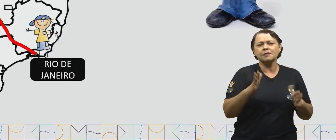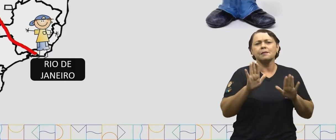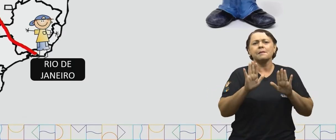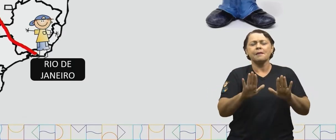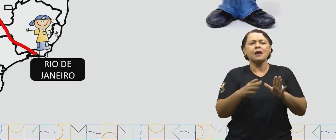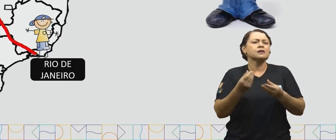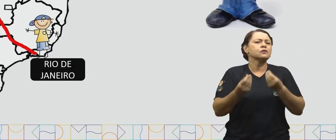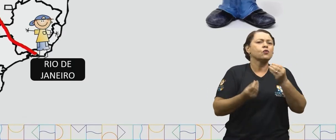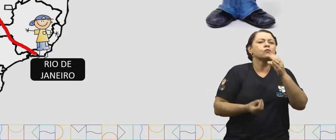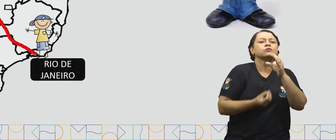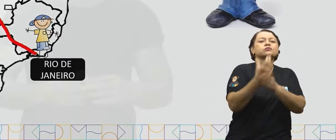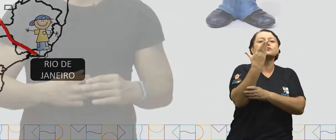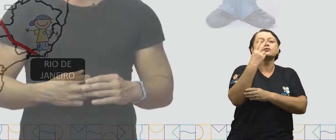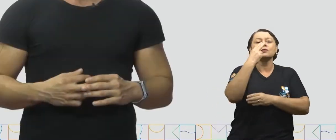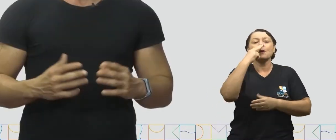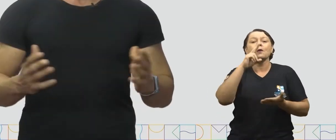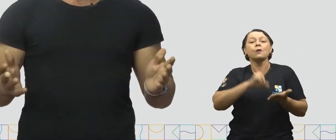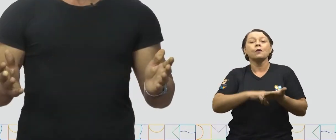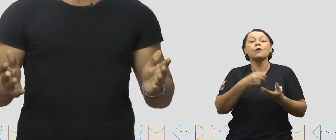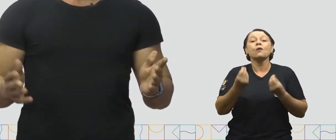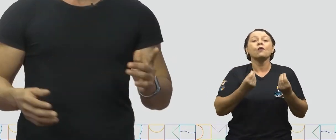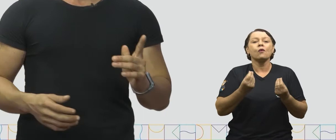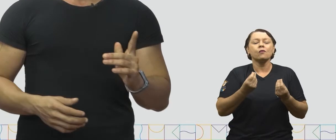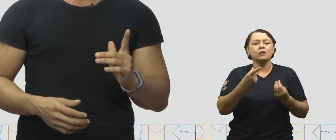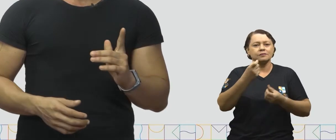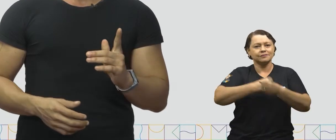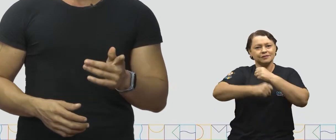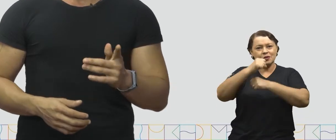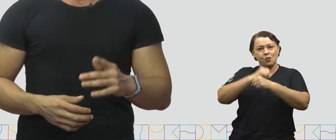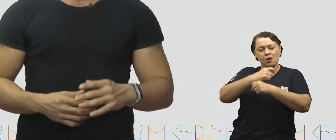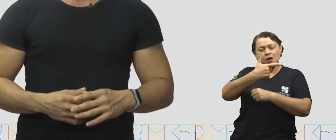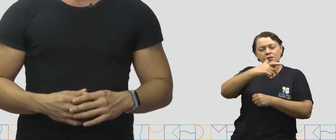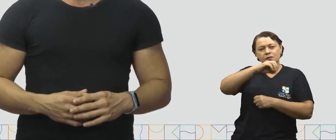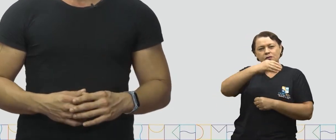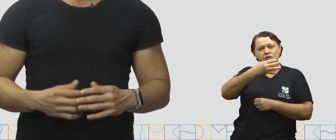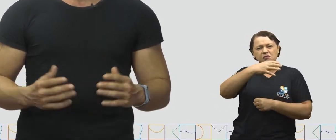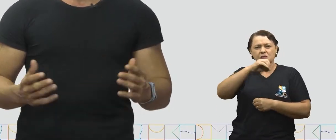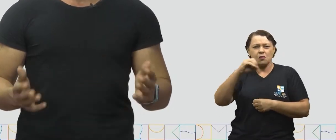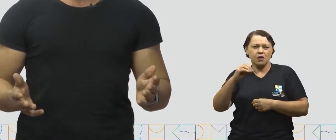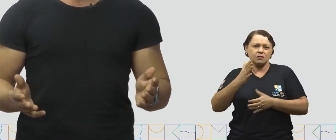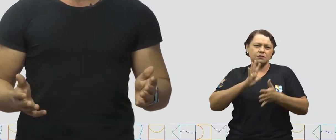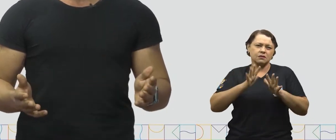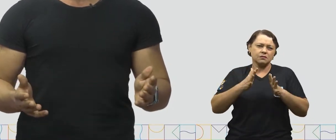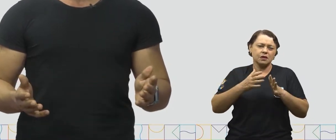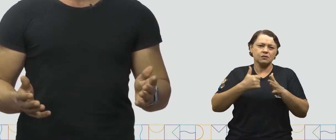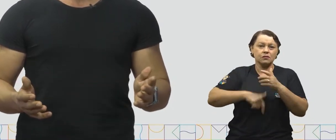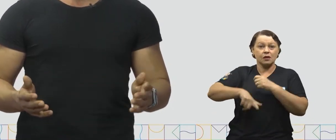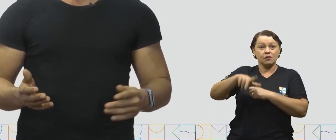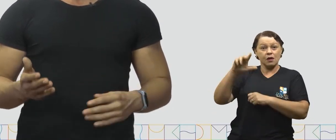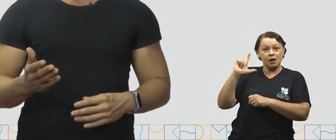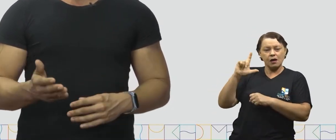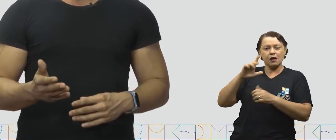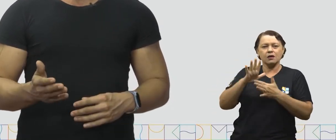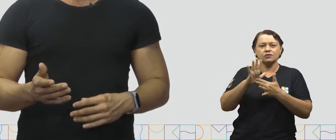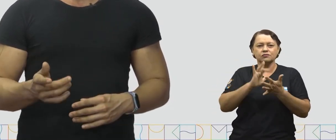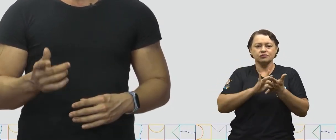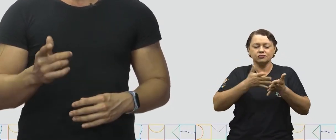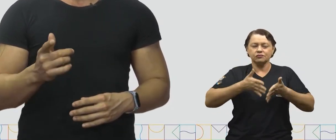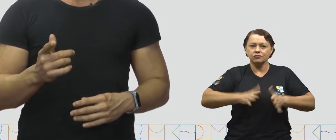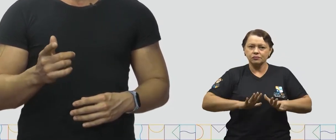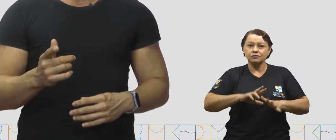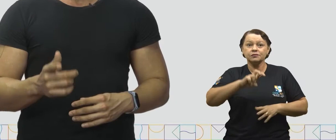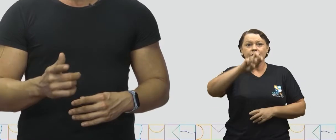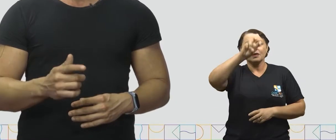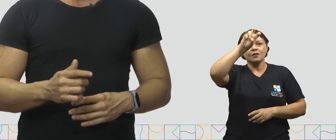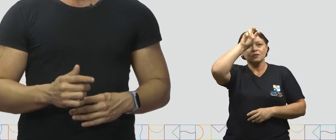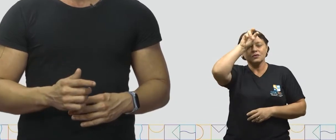onde surgiu os Correios? Lá por volta de 2.400 anos antes de Cristo, os egípcios